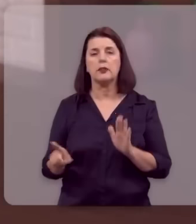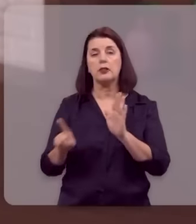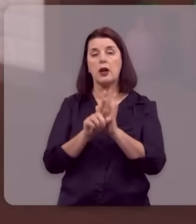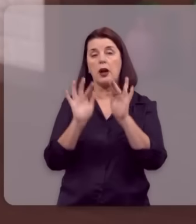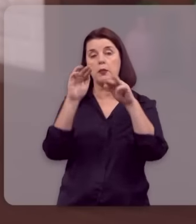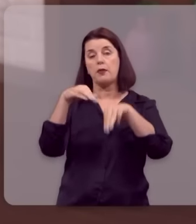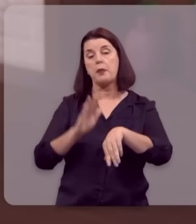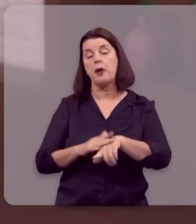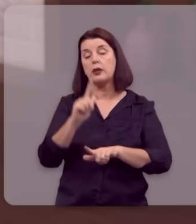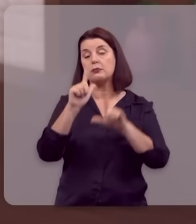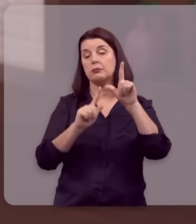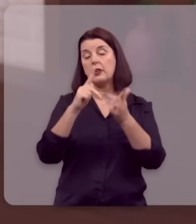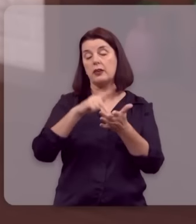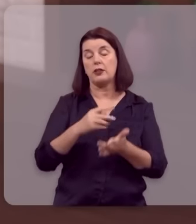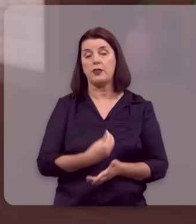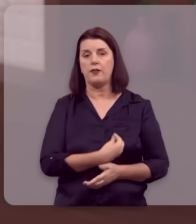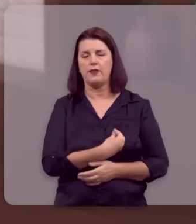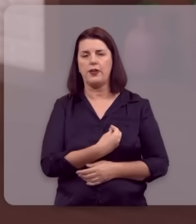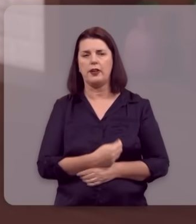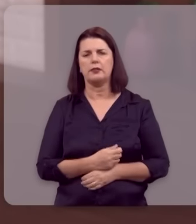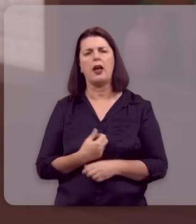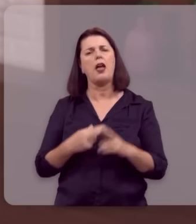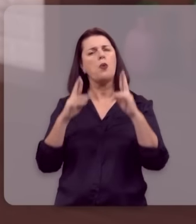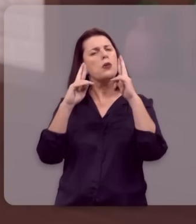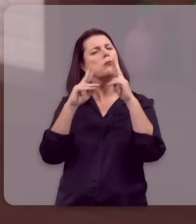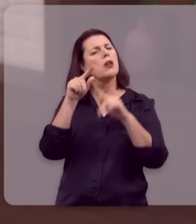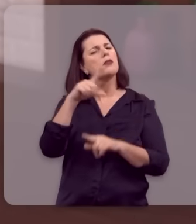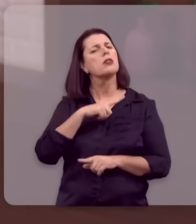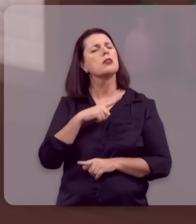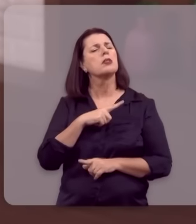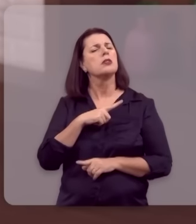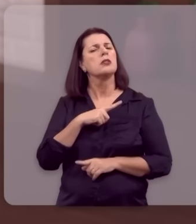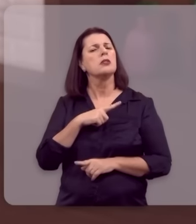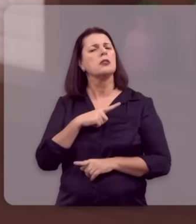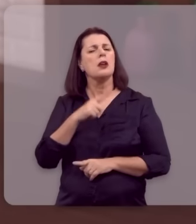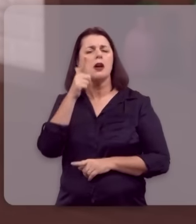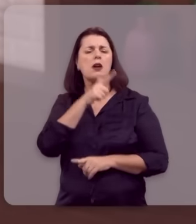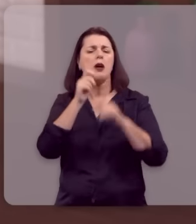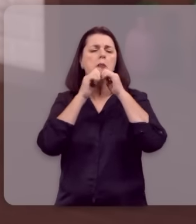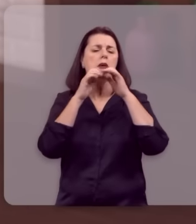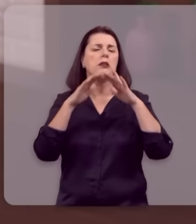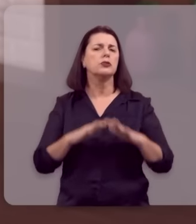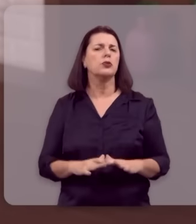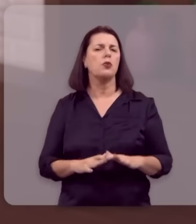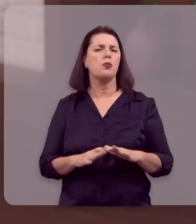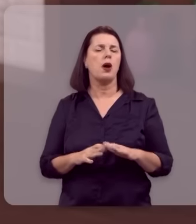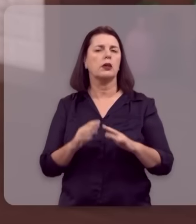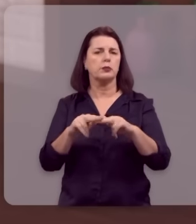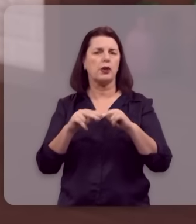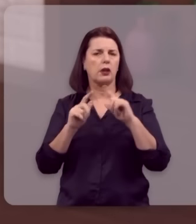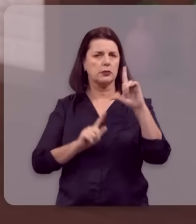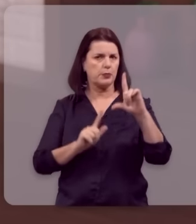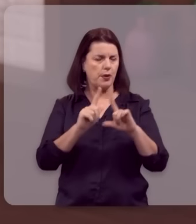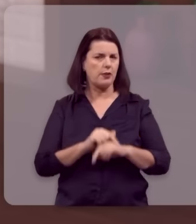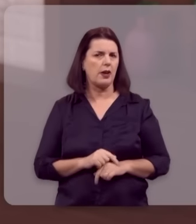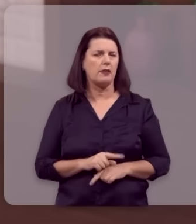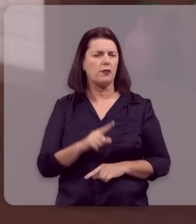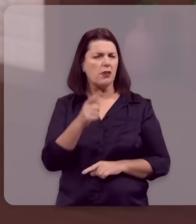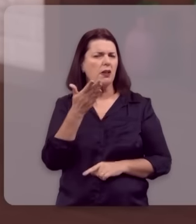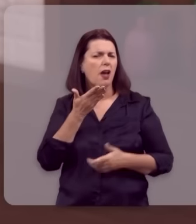Chegamos ao final de mais um Verdade e Vida e espero que você tenha sido abençoado por meio desse programa. Se você